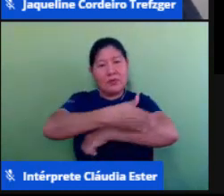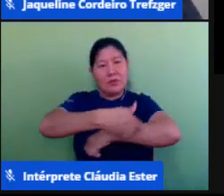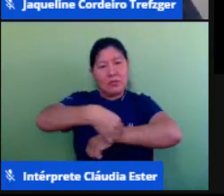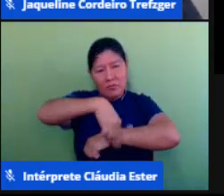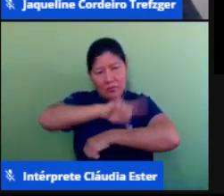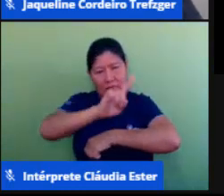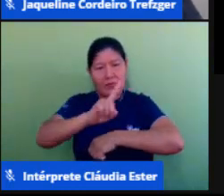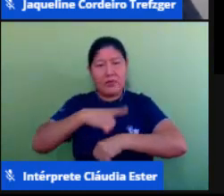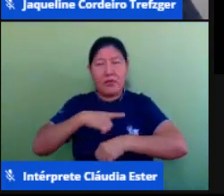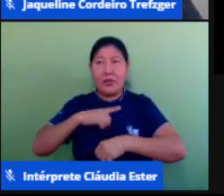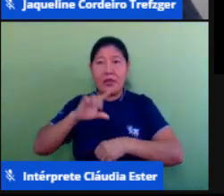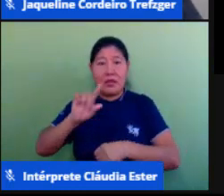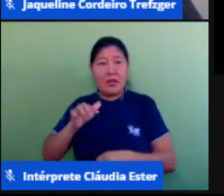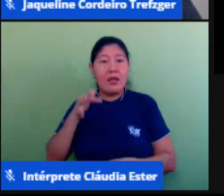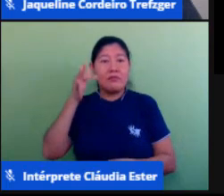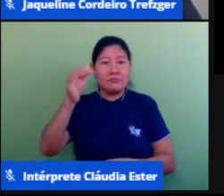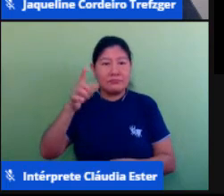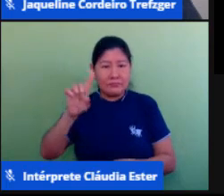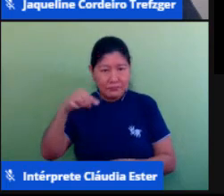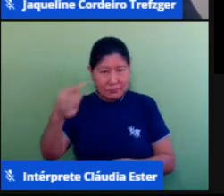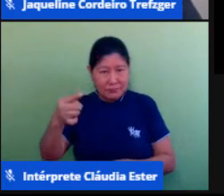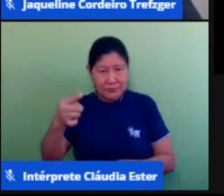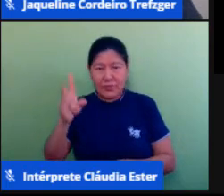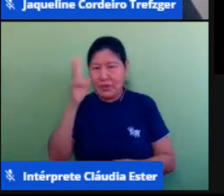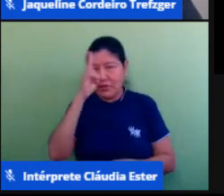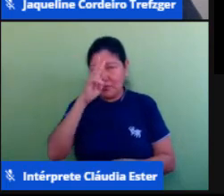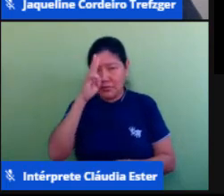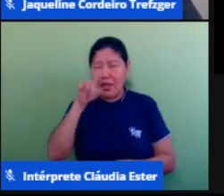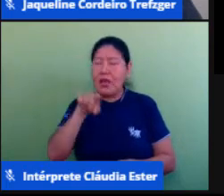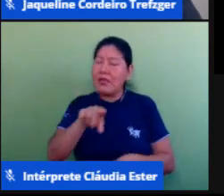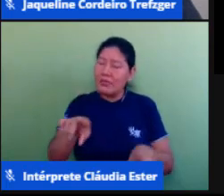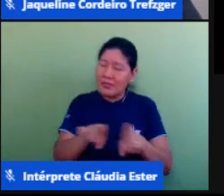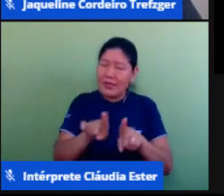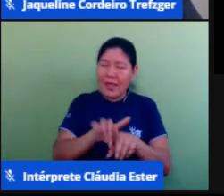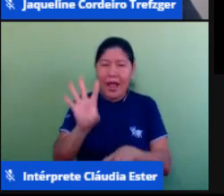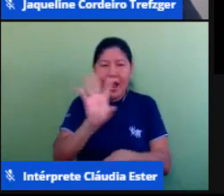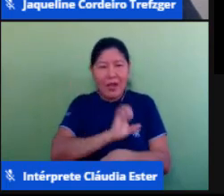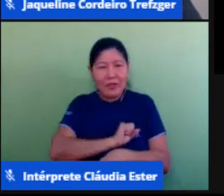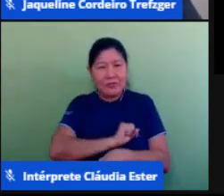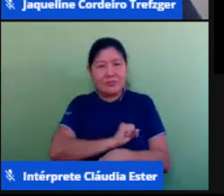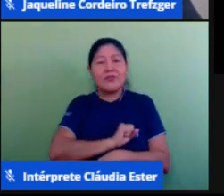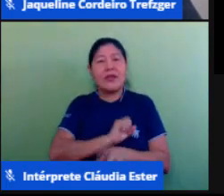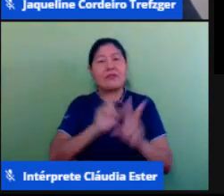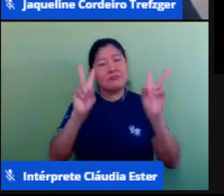muito. Vai ser sobre um irmãozinho que não era esperado.